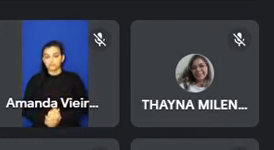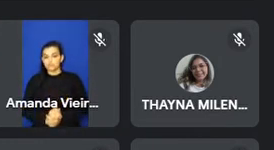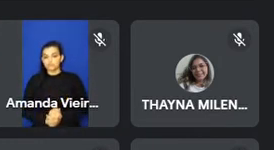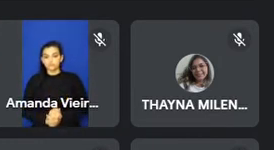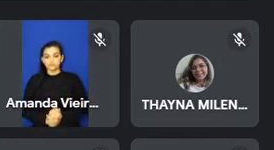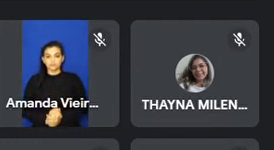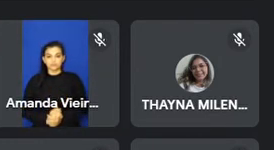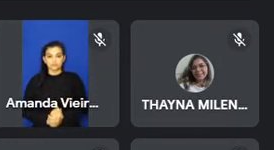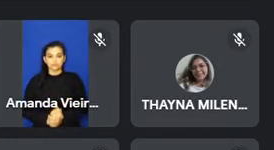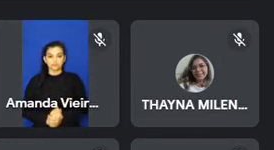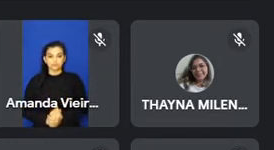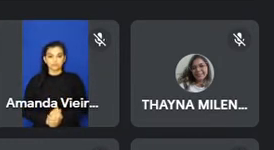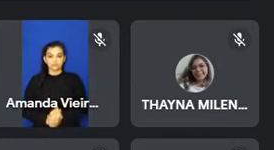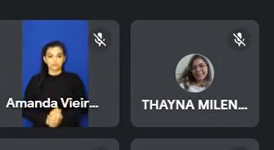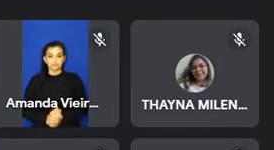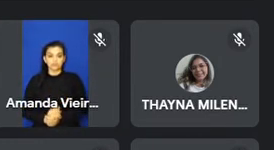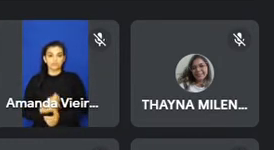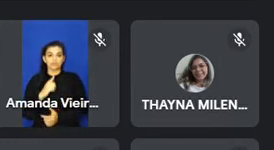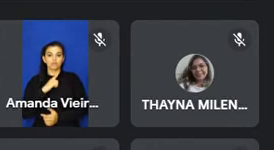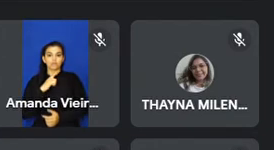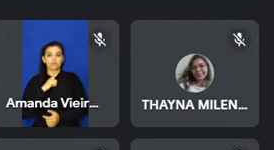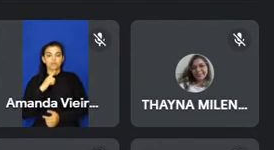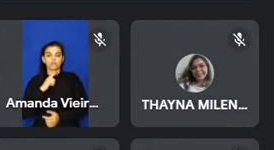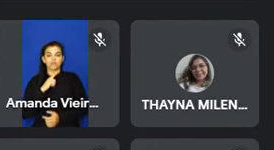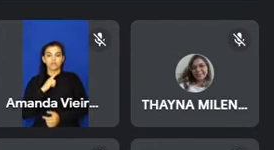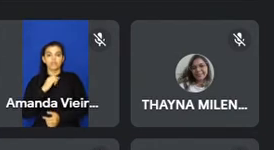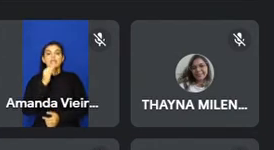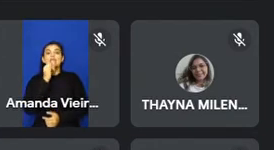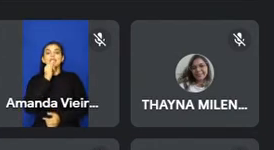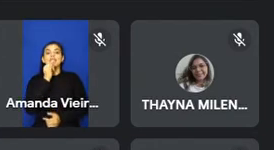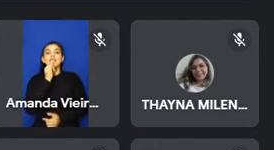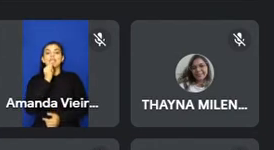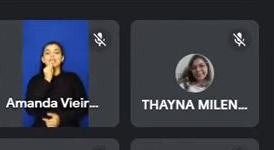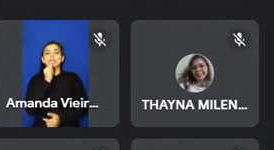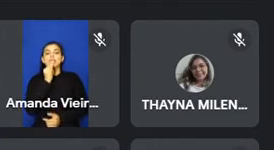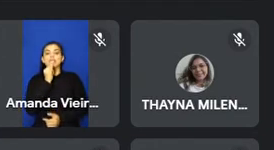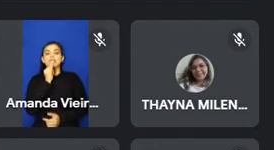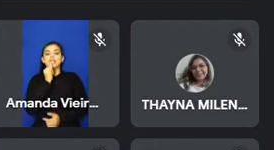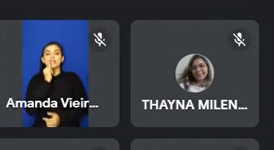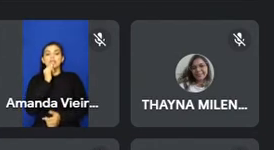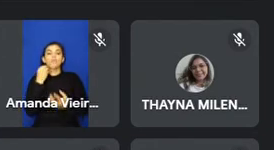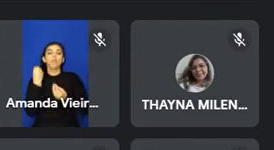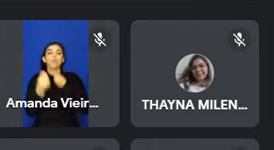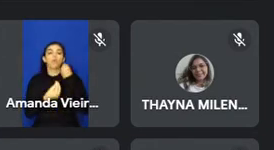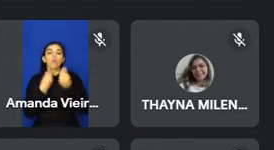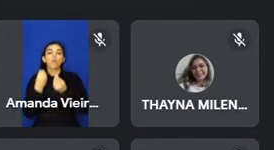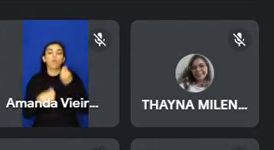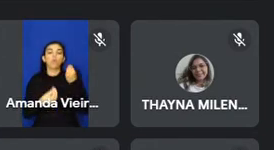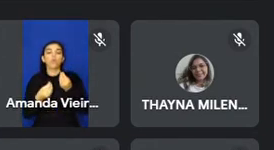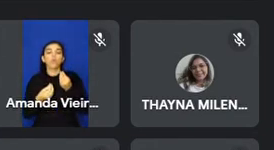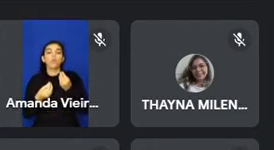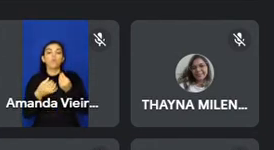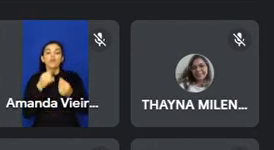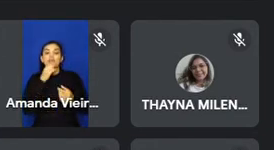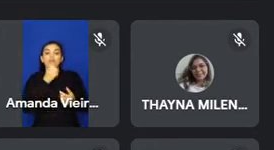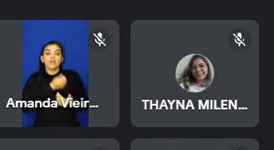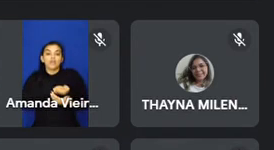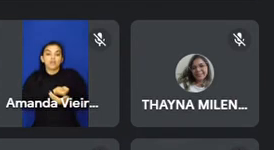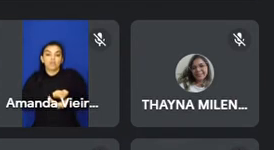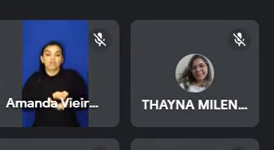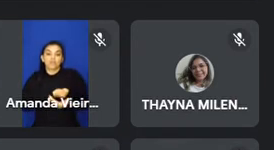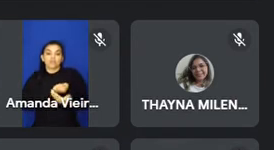E aí esse é o exemplo que a gente tem da imunização que acontece pelo aleitamento materno e também através da placenta,